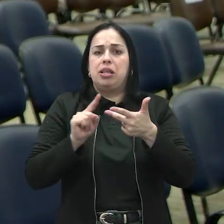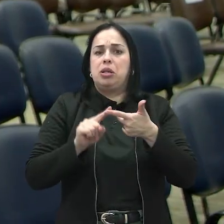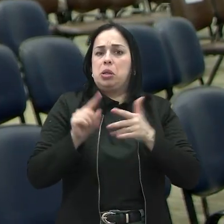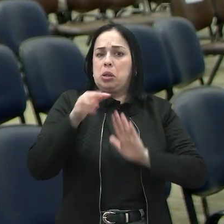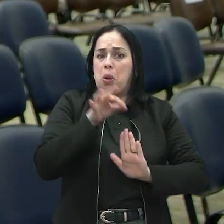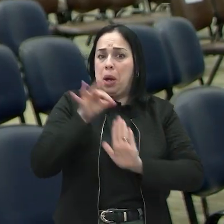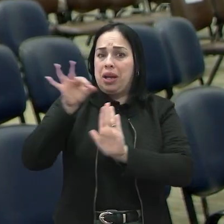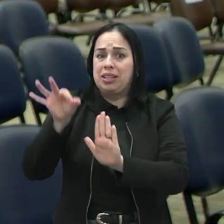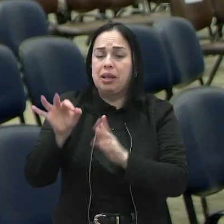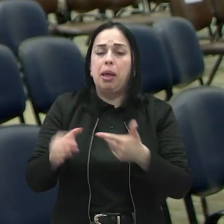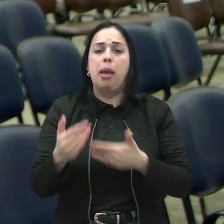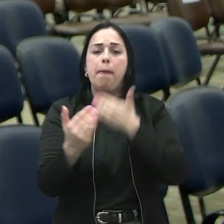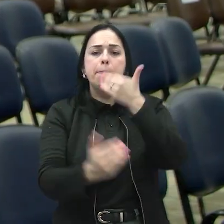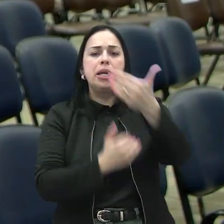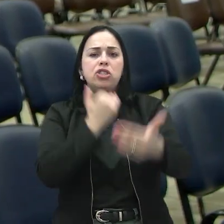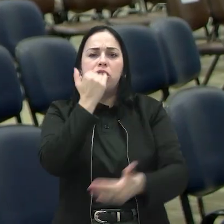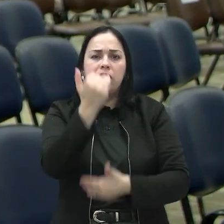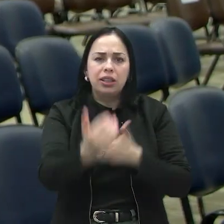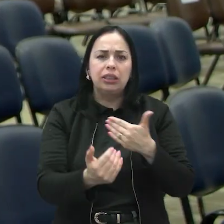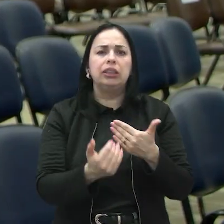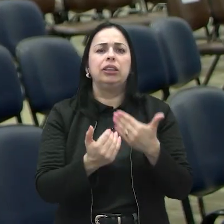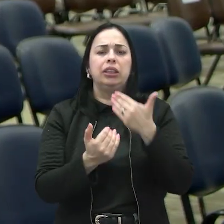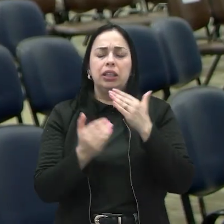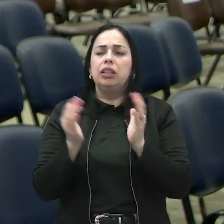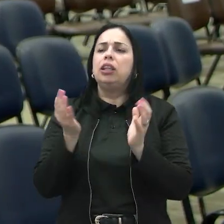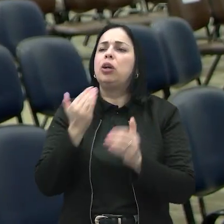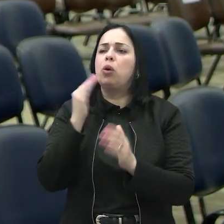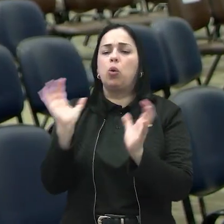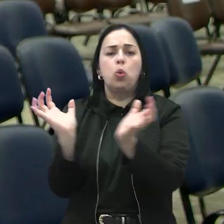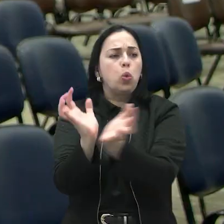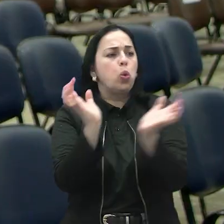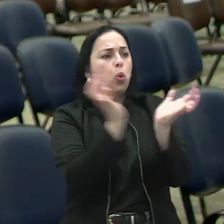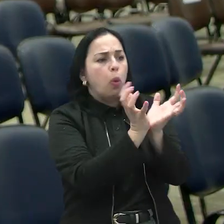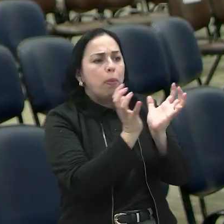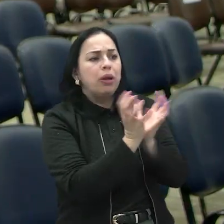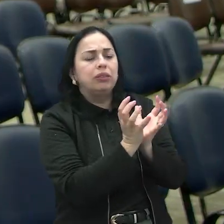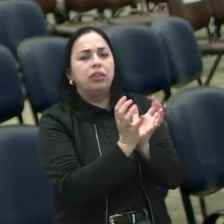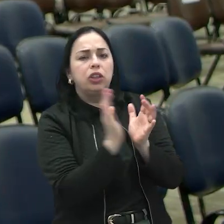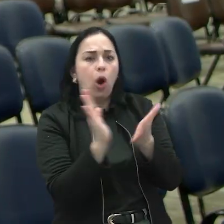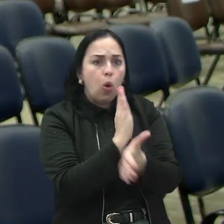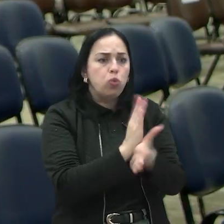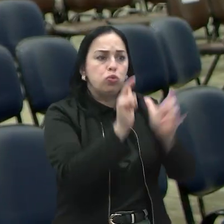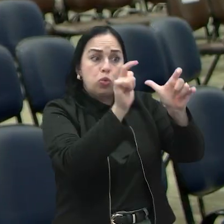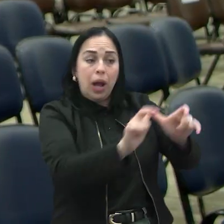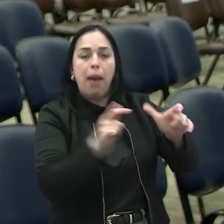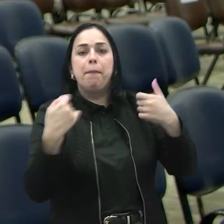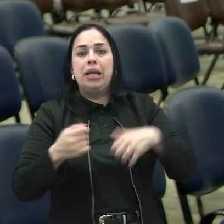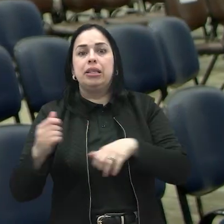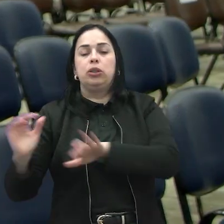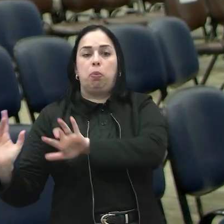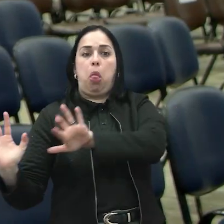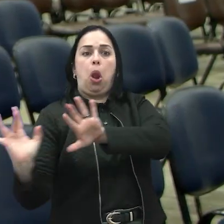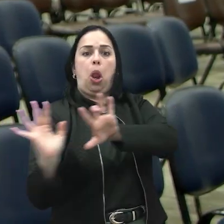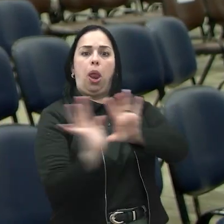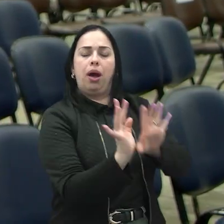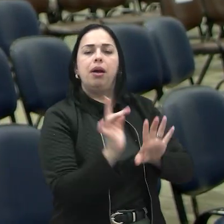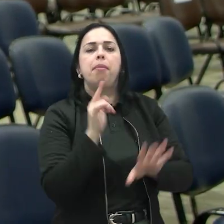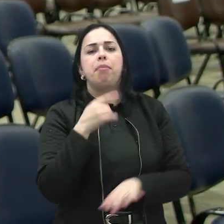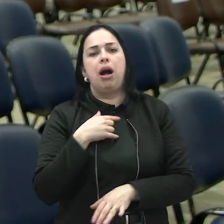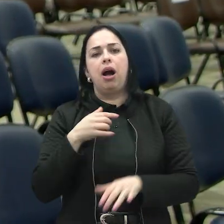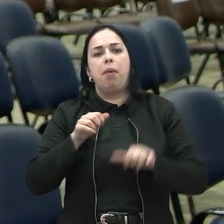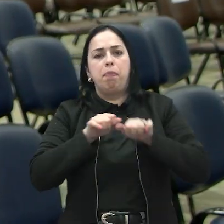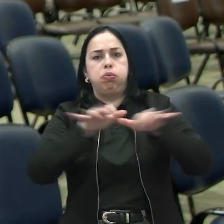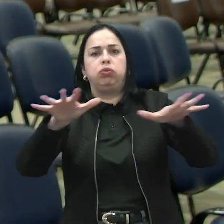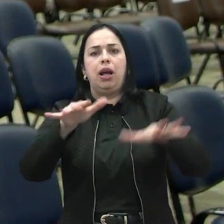com indicações, com requerimentos, até solicitando mais equipes em determinados locais aqui na nossa cidade para que a gente